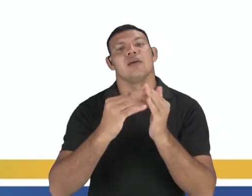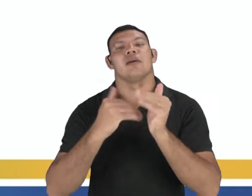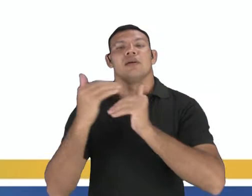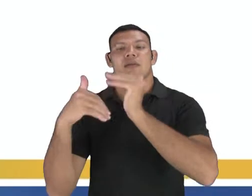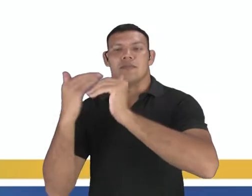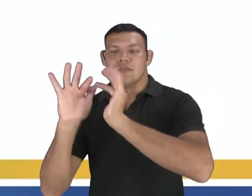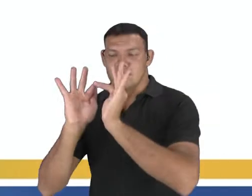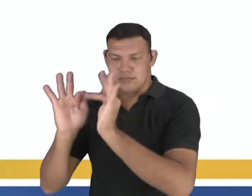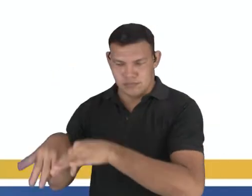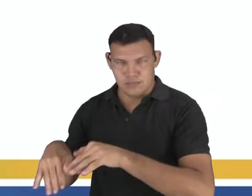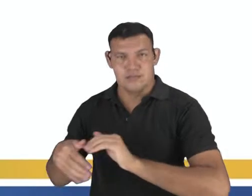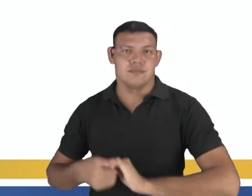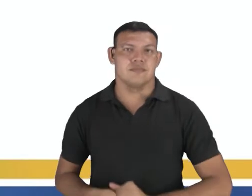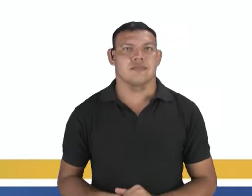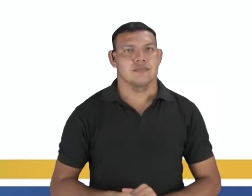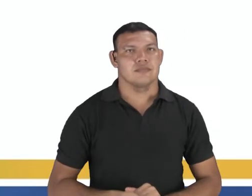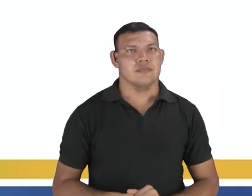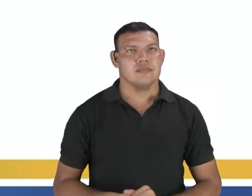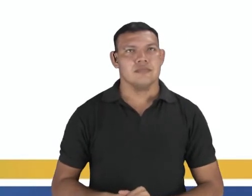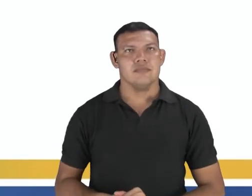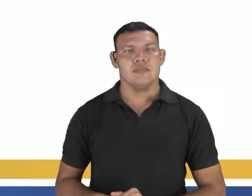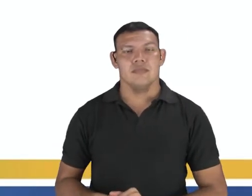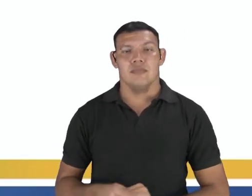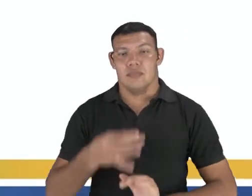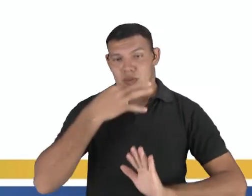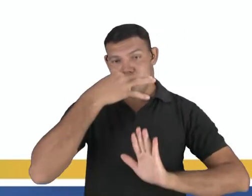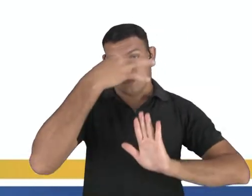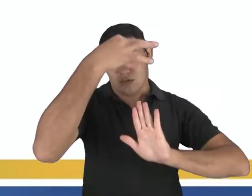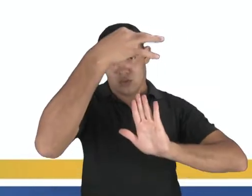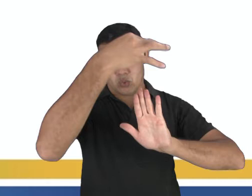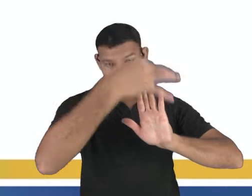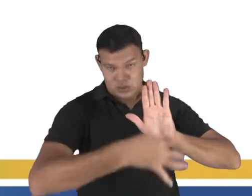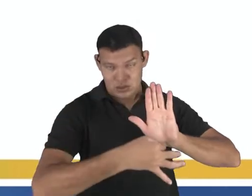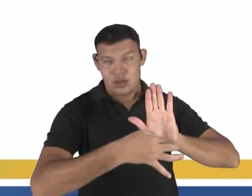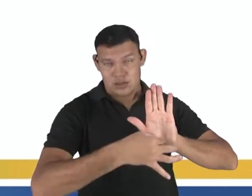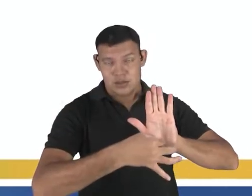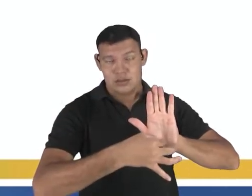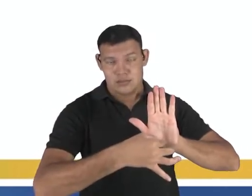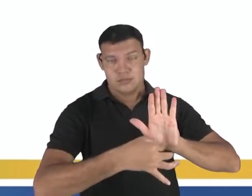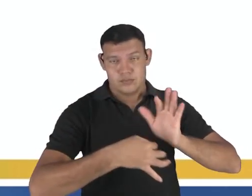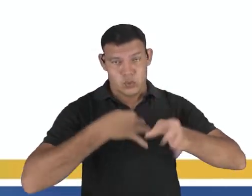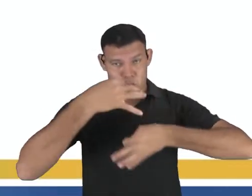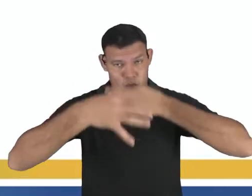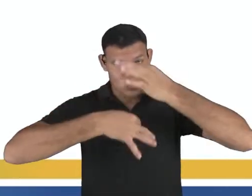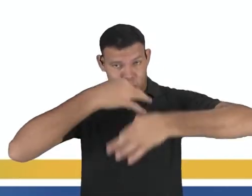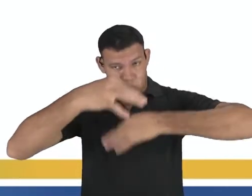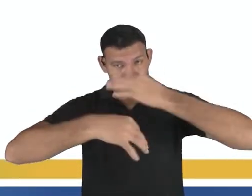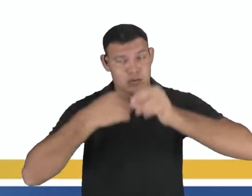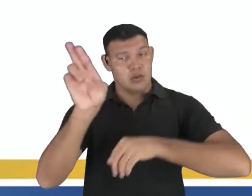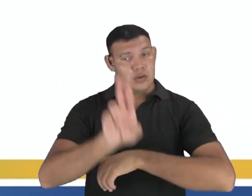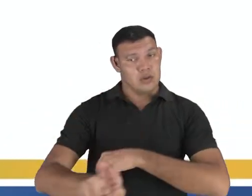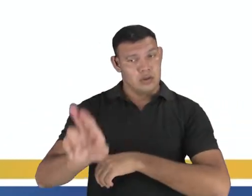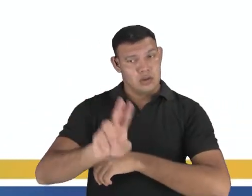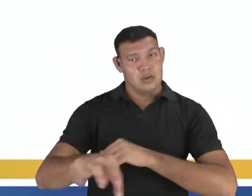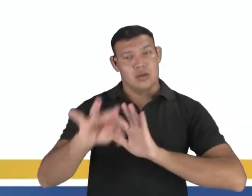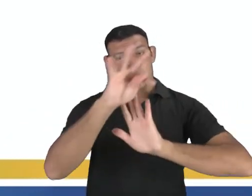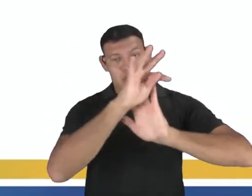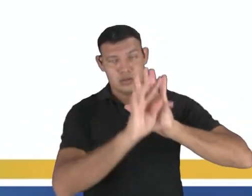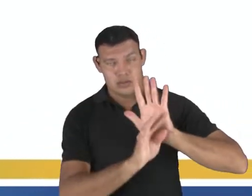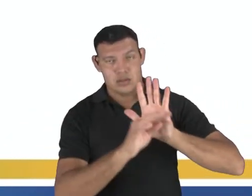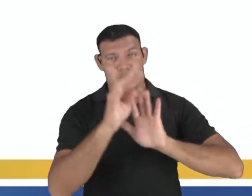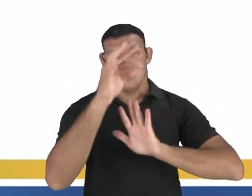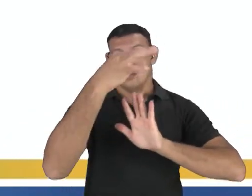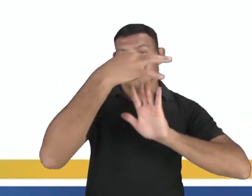desenvolvimento, conclusão. Os argumentos no texto argumentativo, os argumentos utilizados no